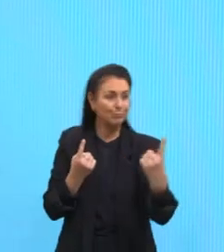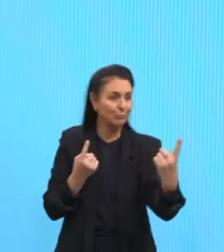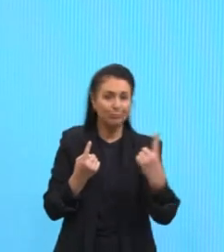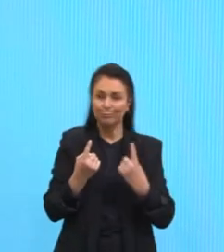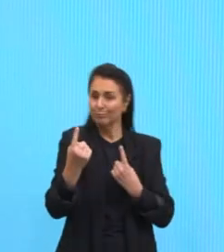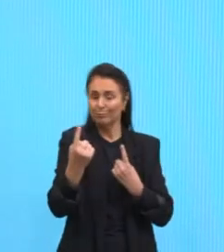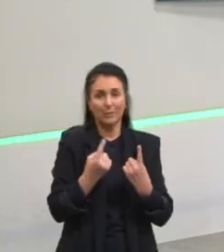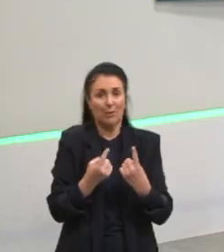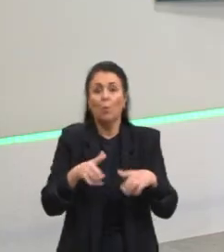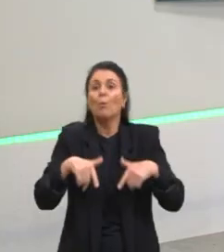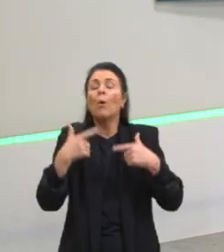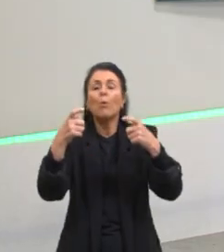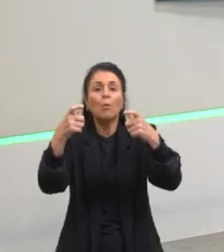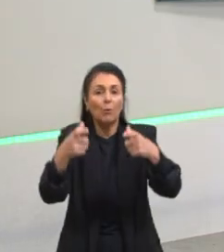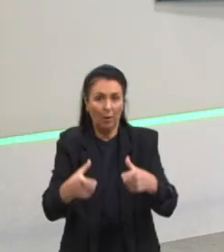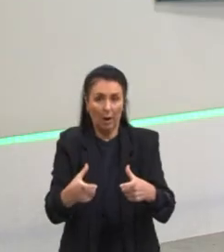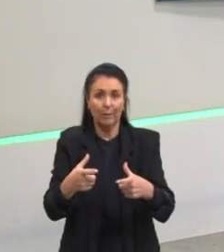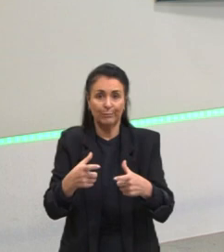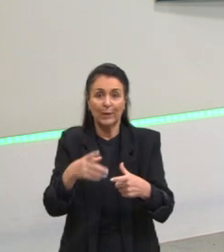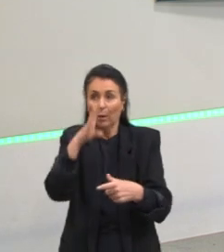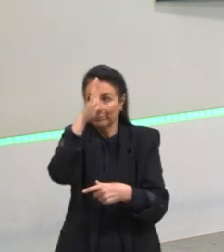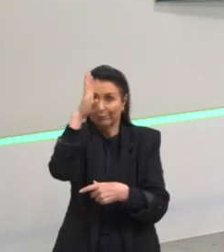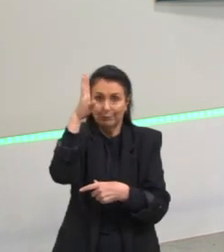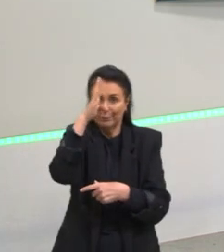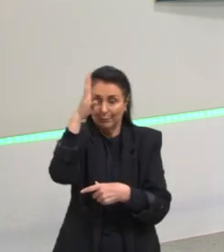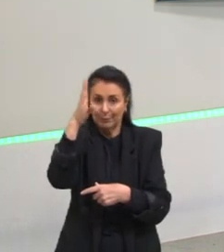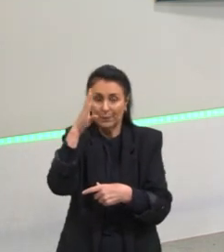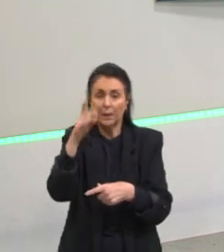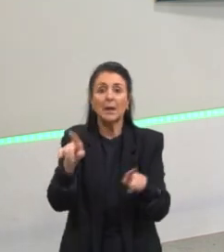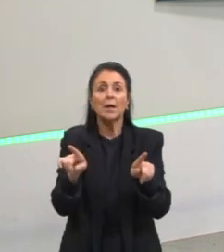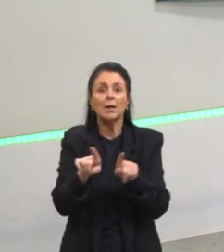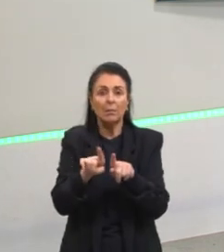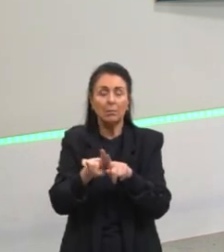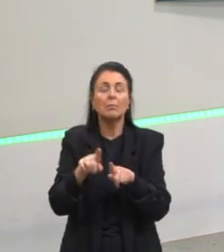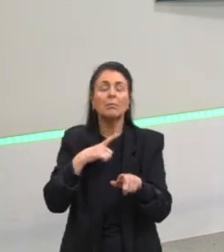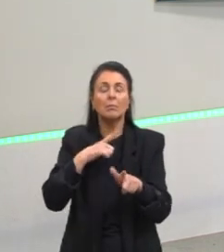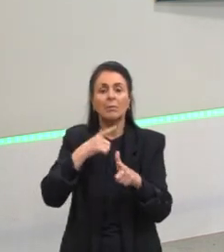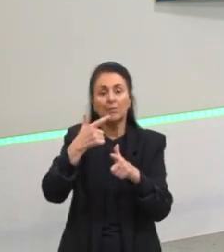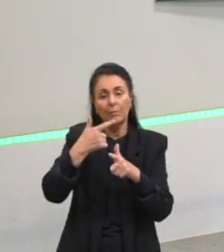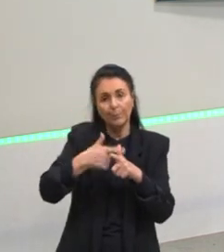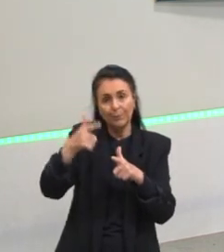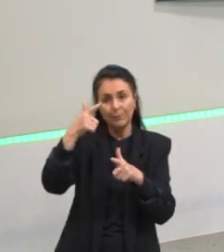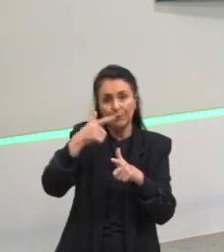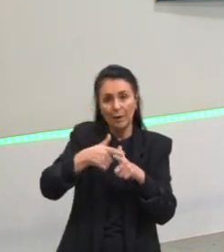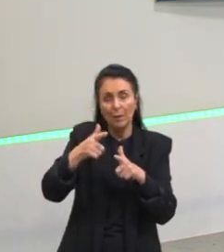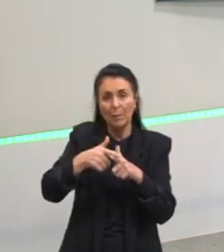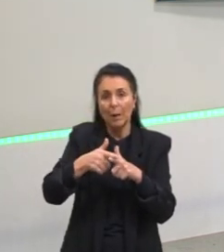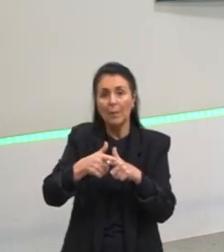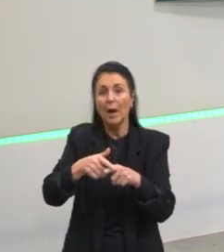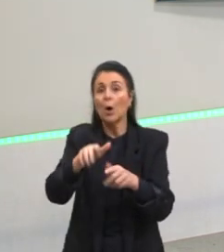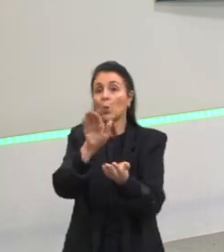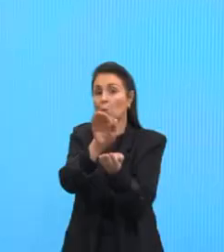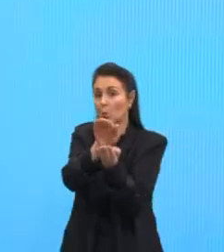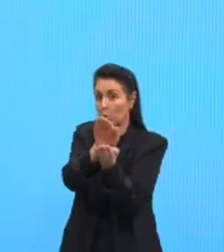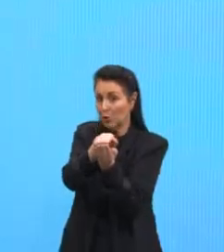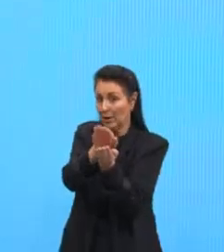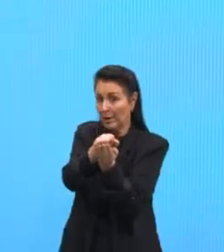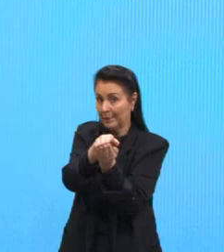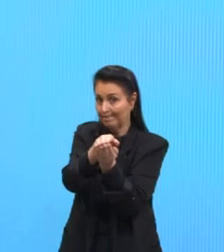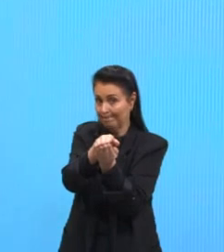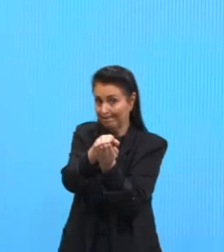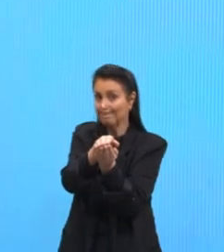completamente atônito tá outra coisa que tá com problema também né então a caça de jacaré as né É